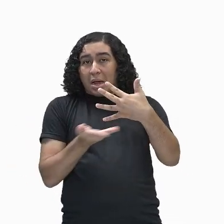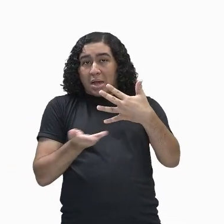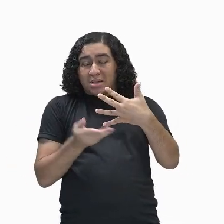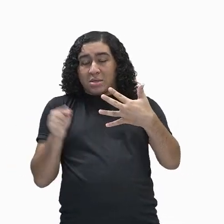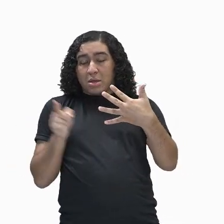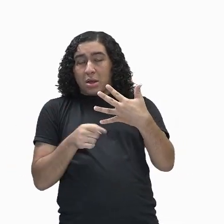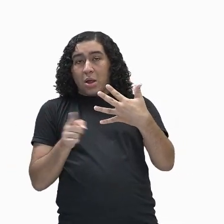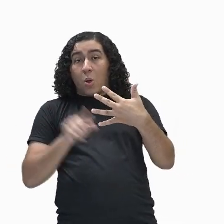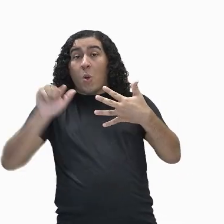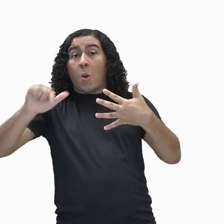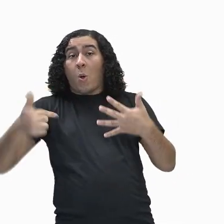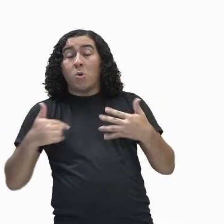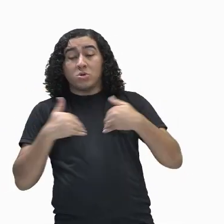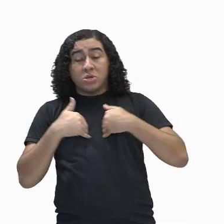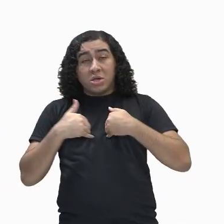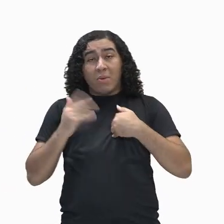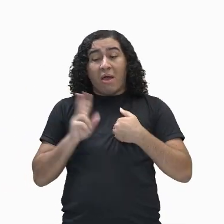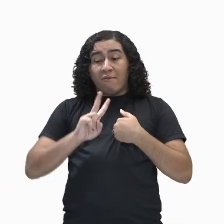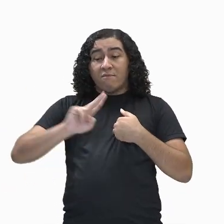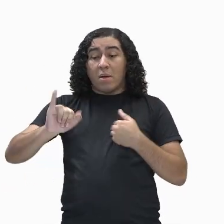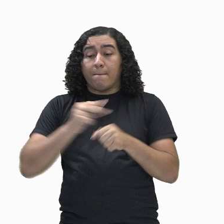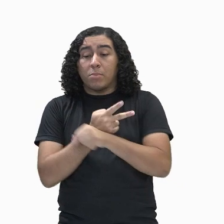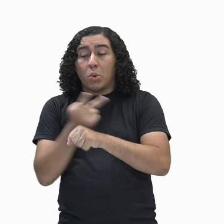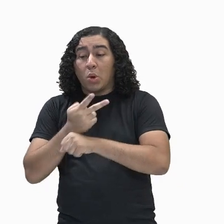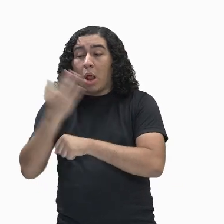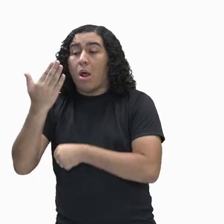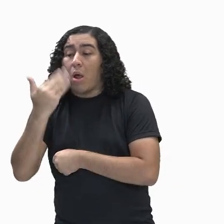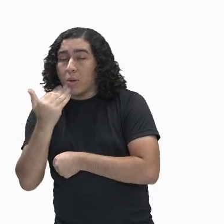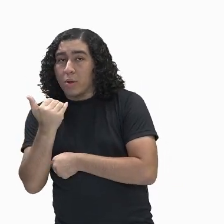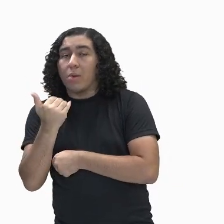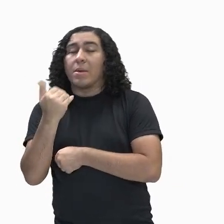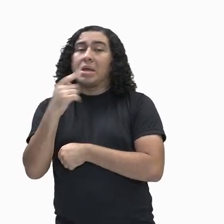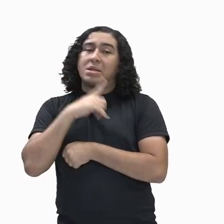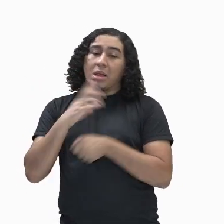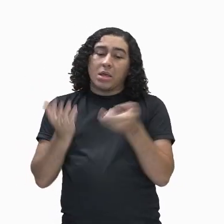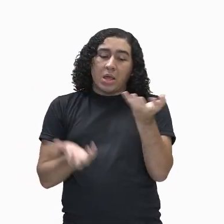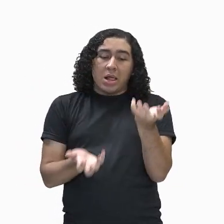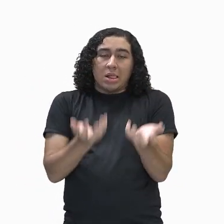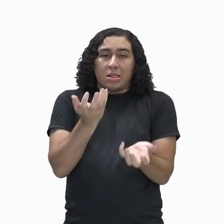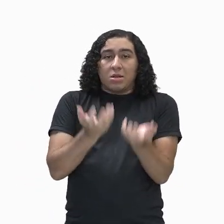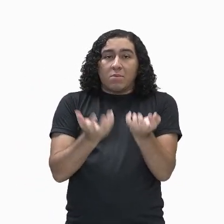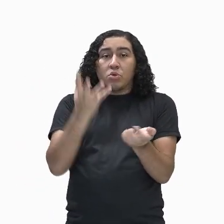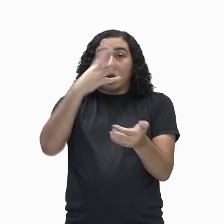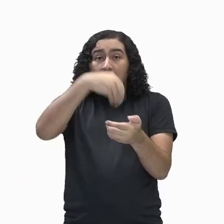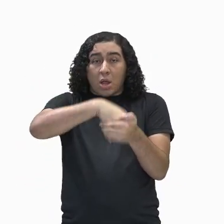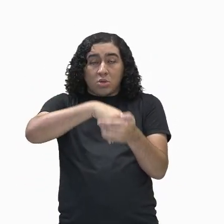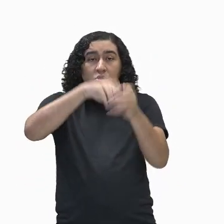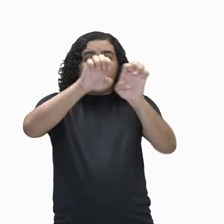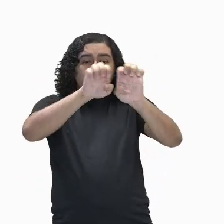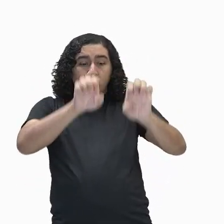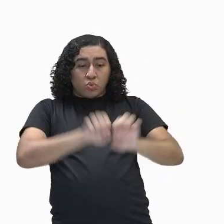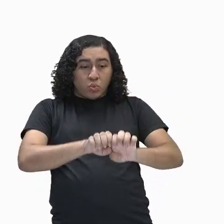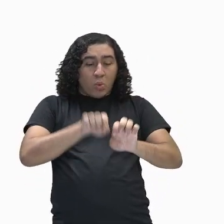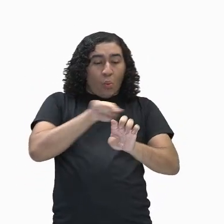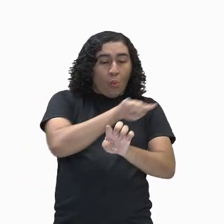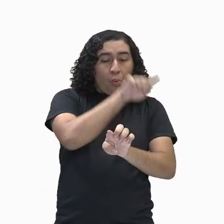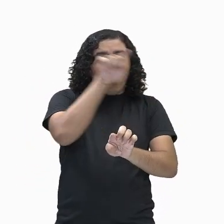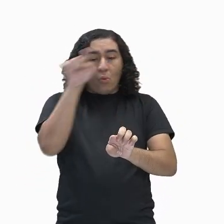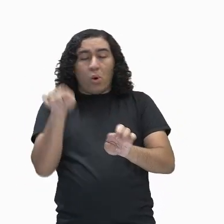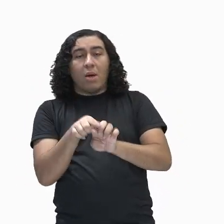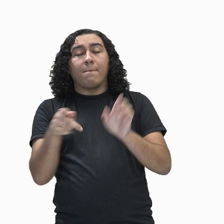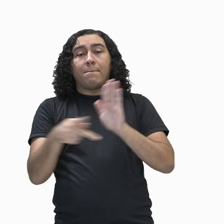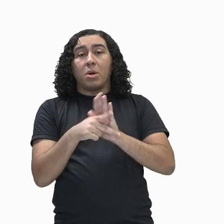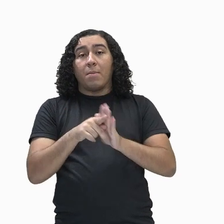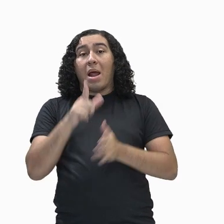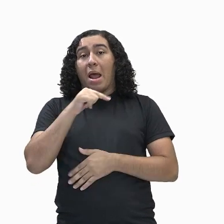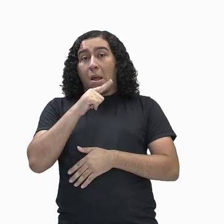para outros organismos vivos, né? E vai manter esse equilíbrio aí dentro de um ecossistema, no caso do ecossistema aquático,